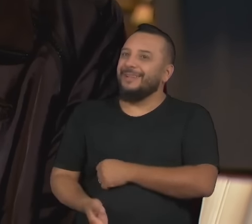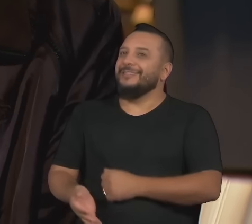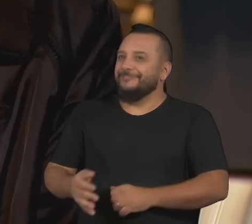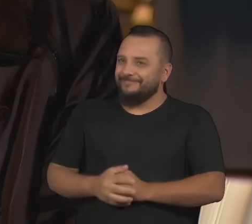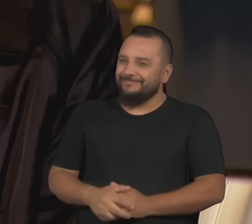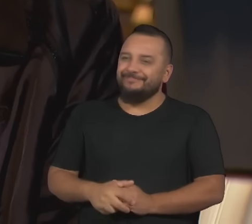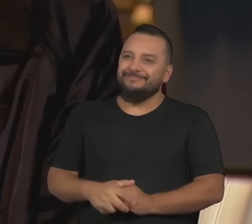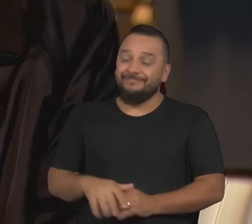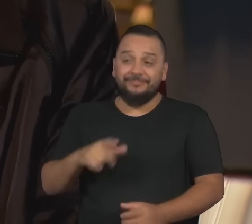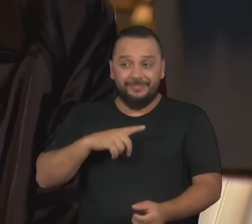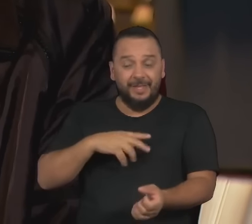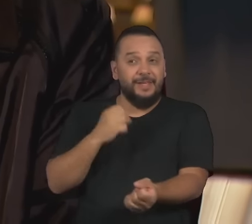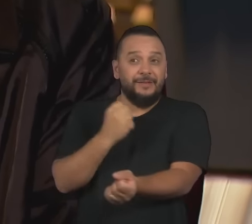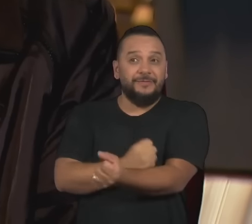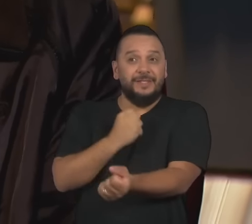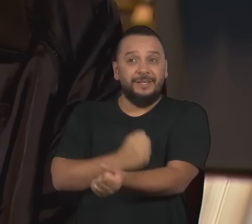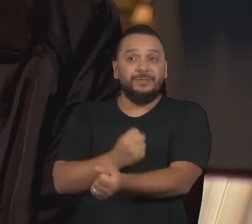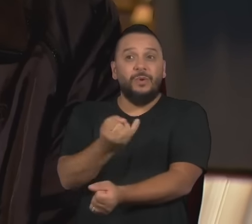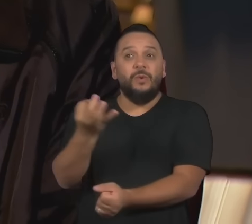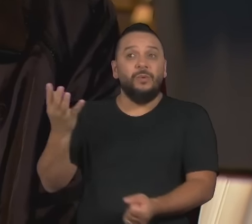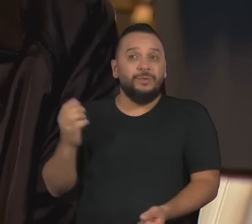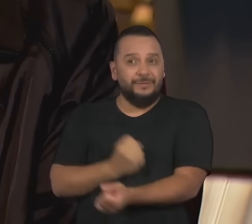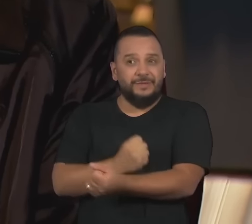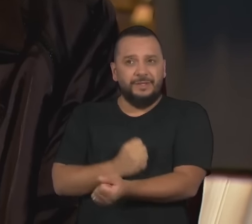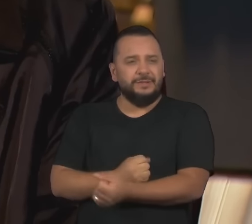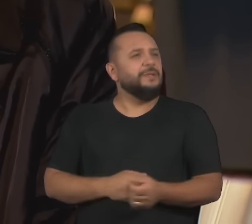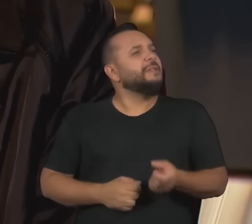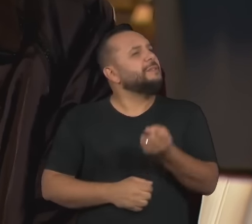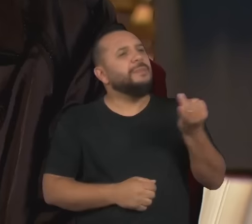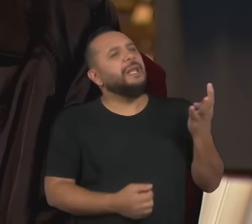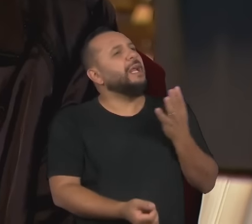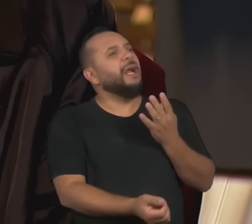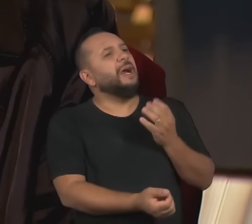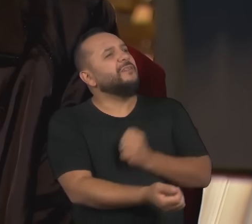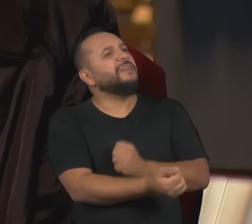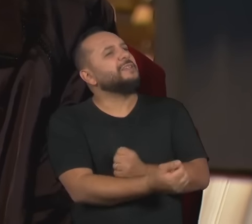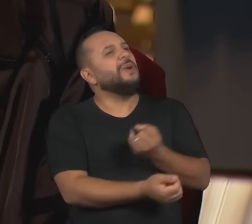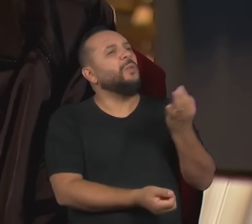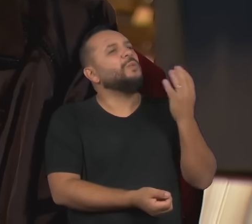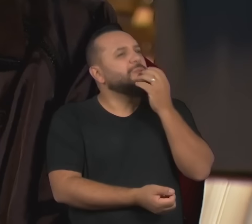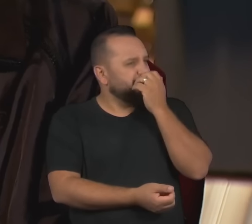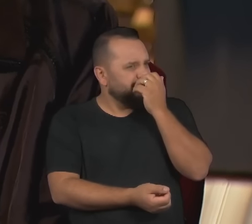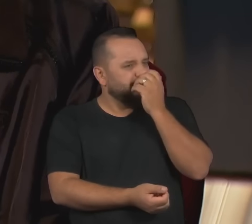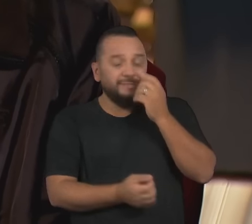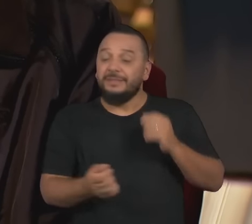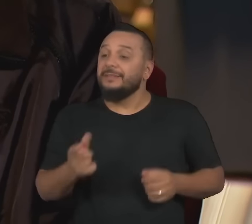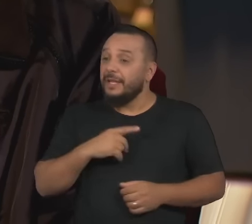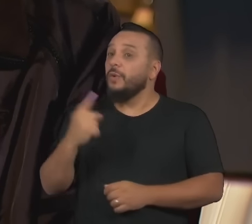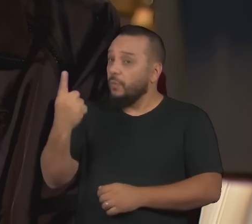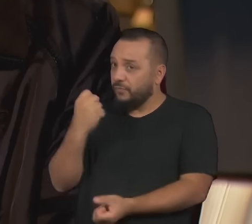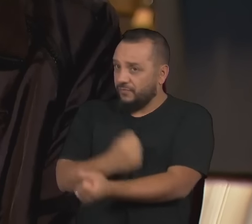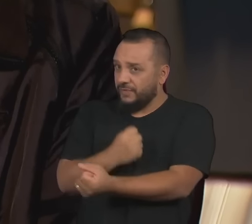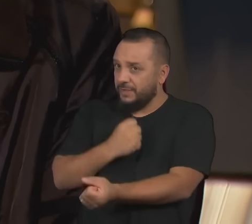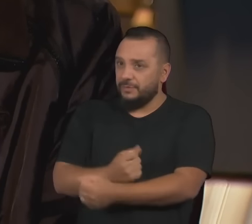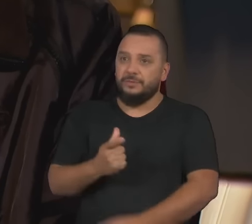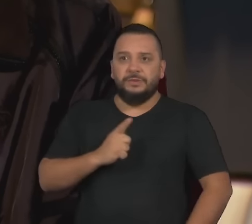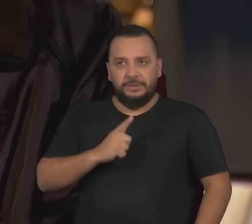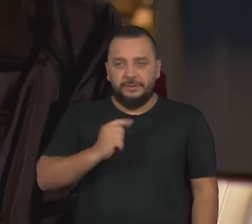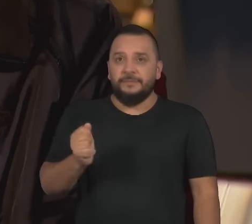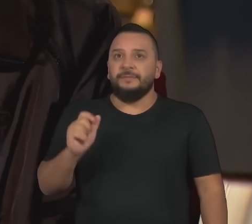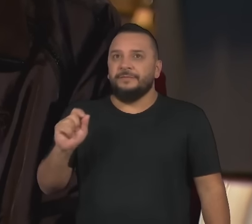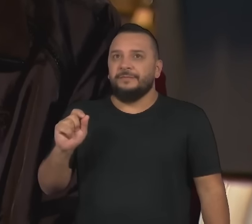Eu tenho vícios terríveis, né? Conte eu tenho alguns. vícios terríveis. Um dos vícios terríveis que eu tenho,